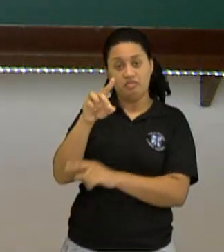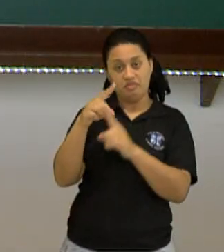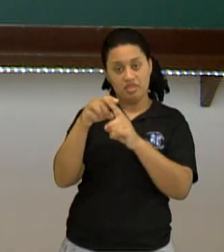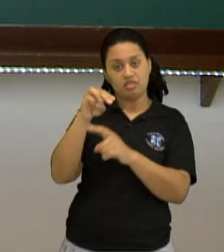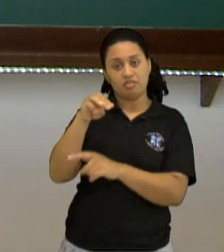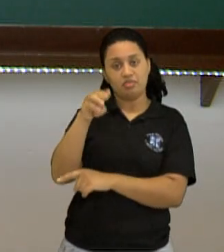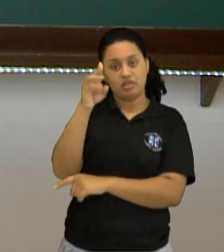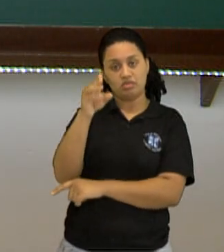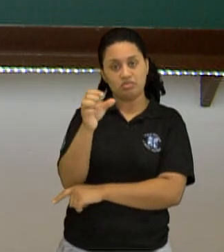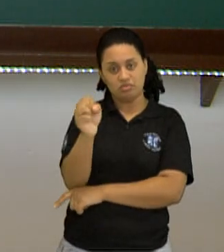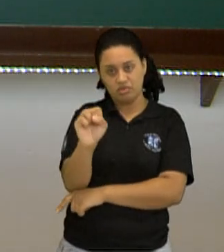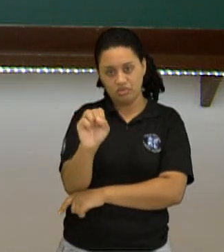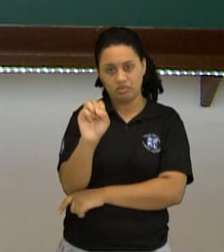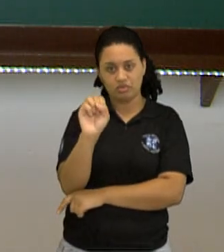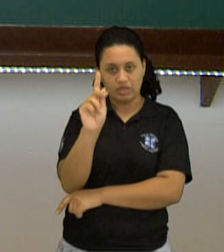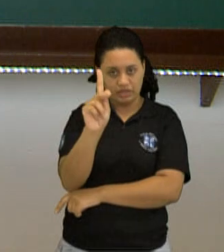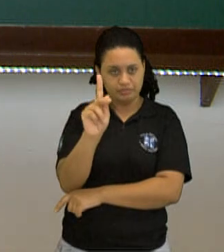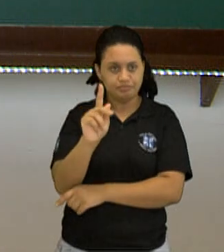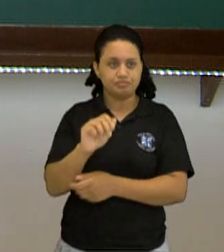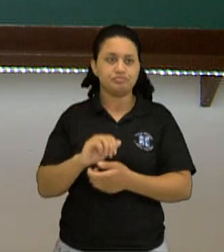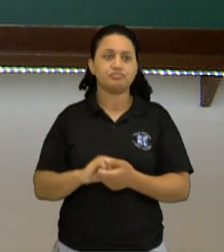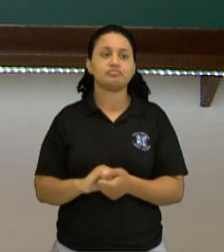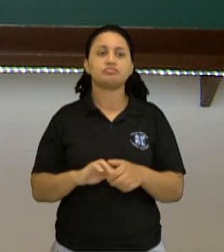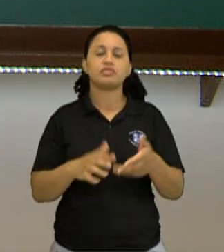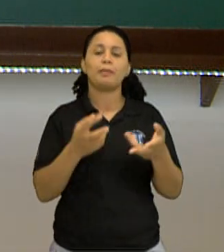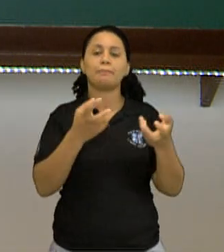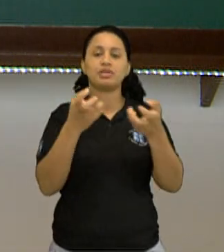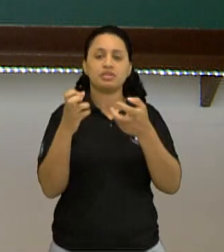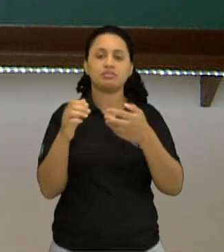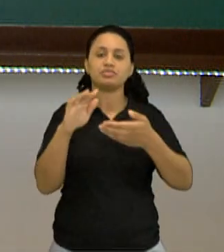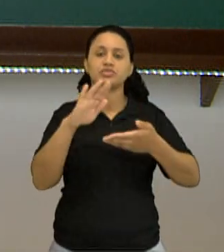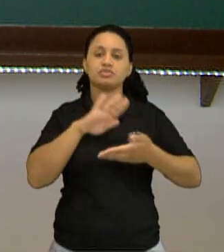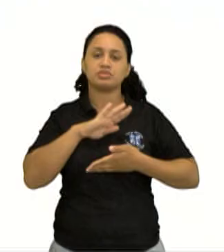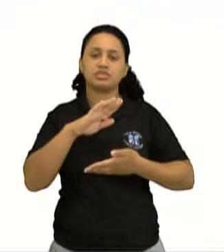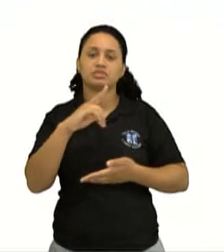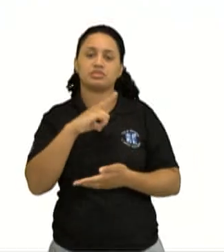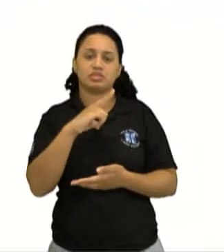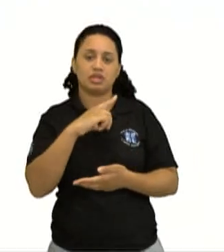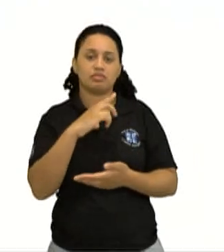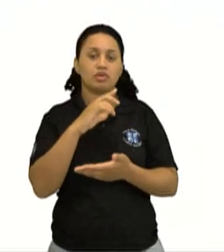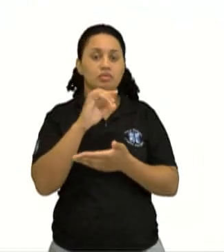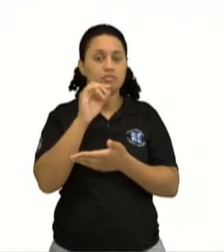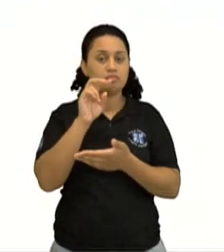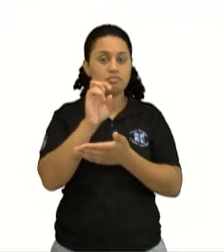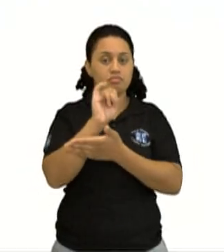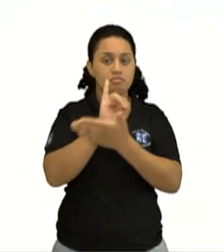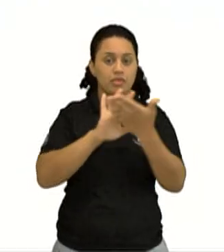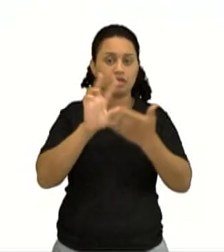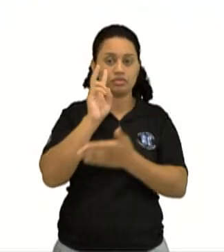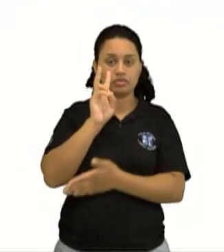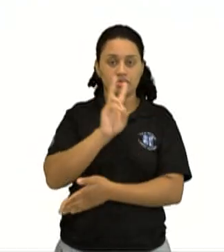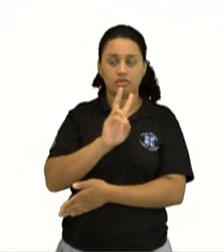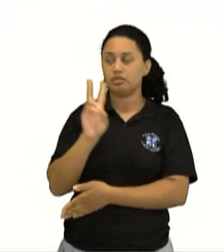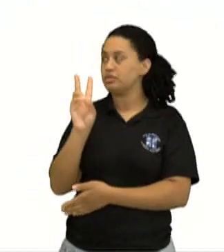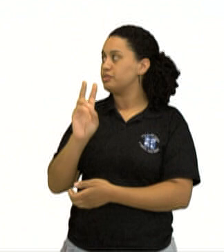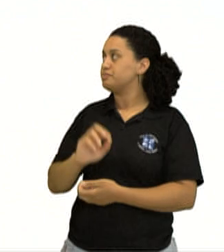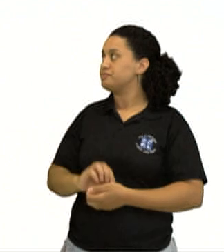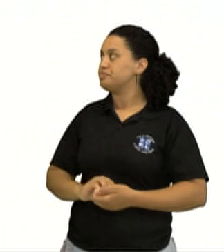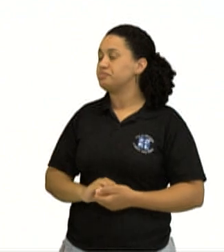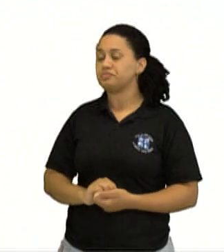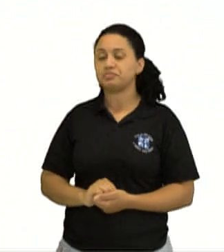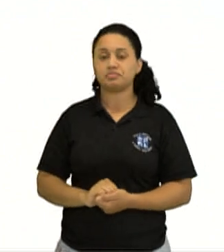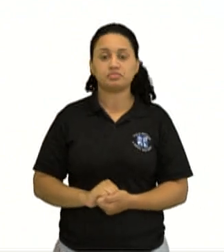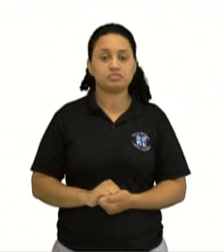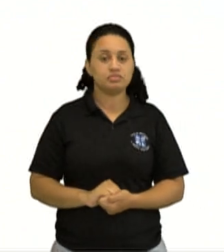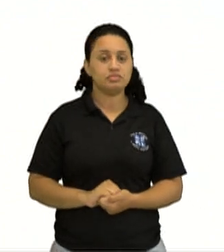segundo. Beleza? Então, olha essa situação que nós temos aqui. Vamos dar um exemplo sobre isso, né? Sobre a quantidade de movimento e